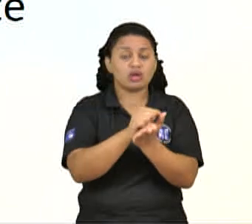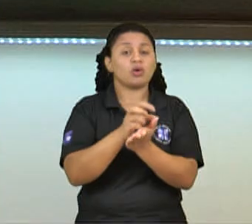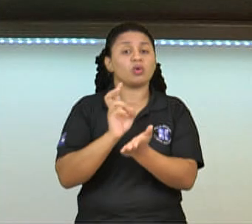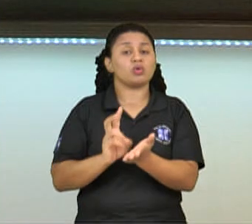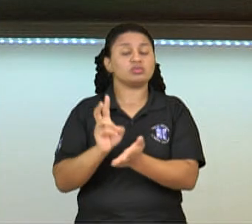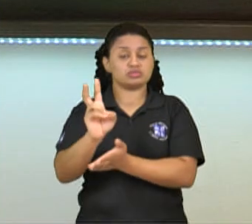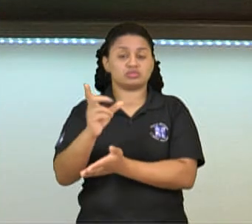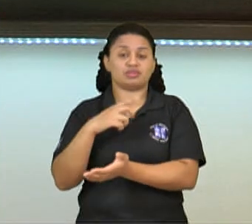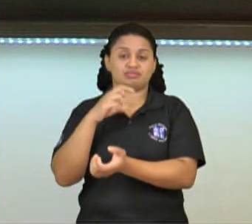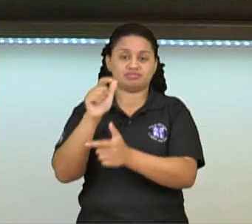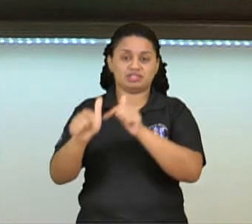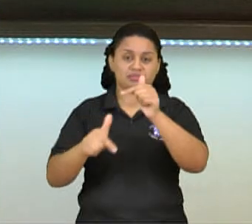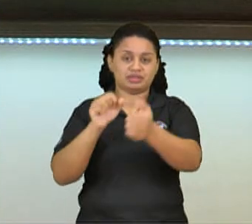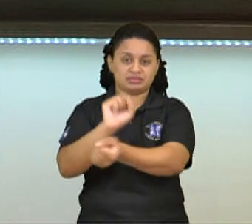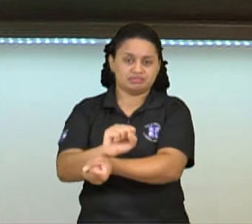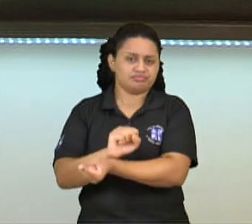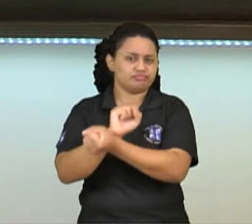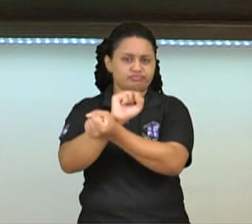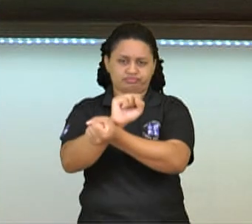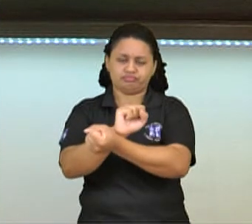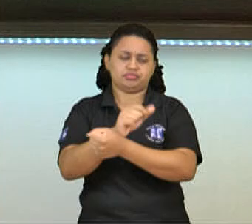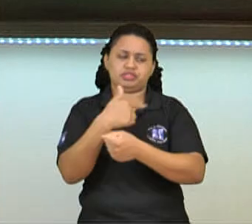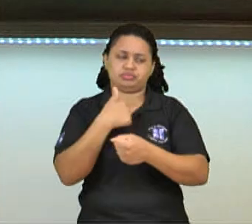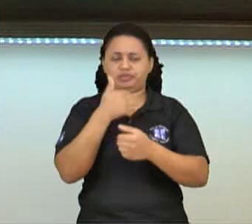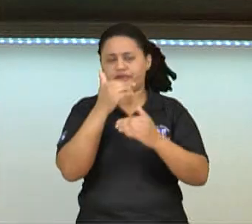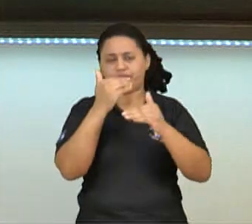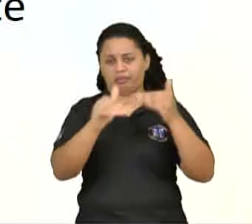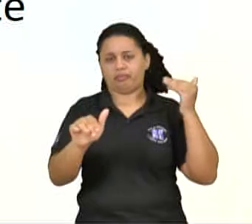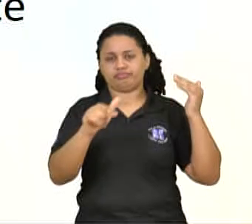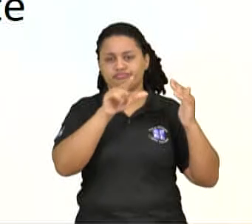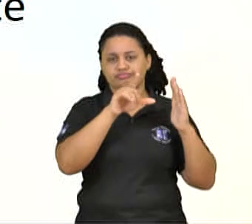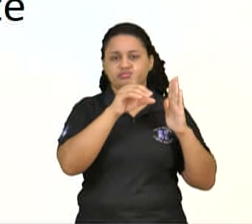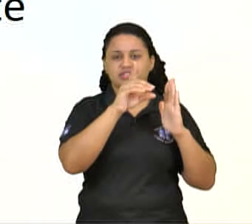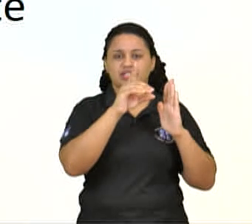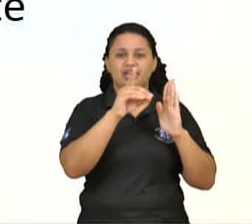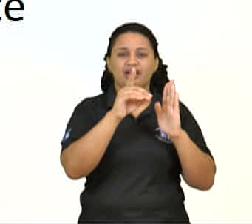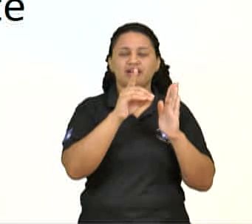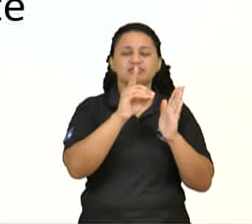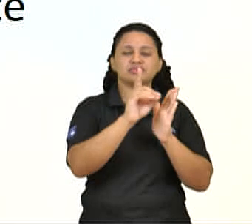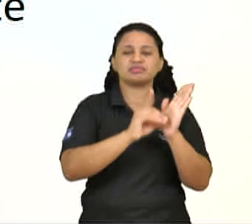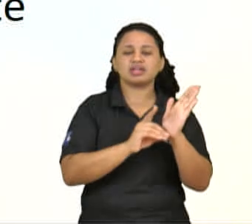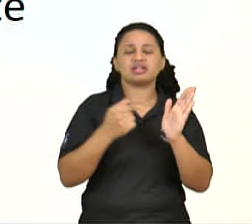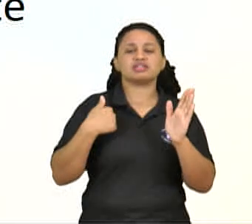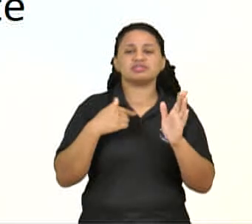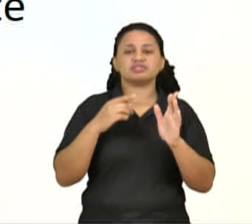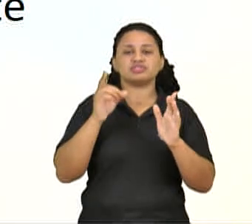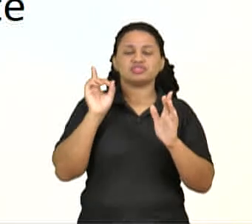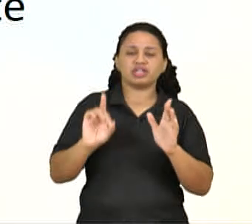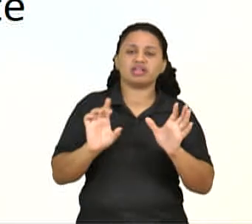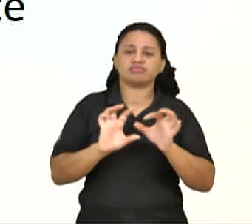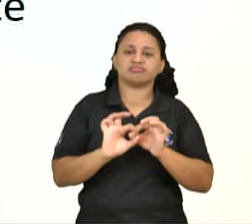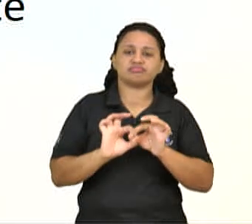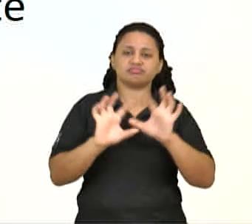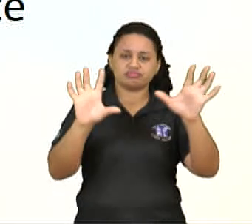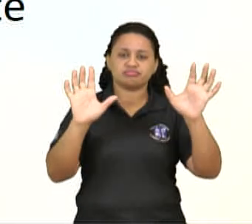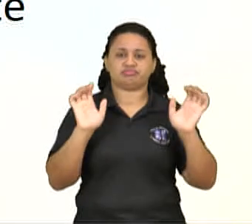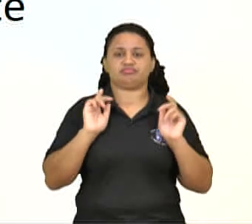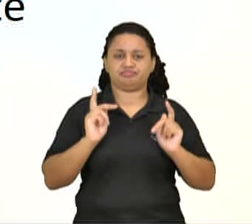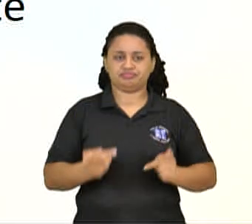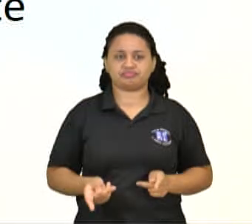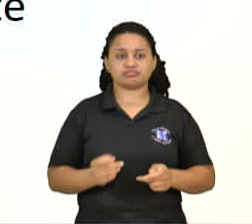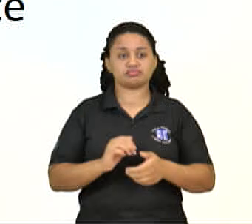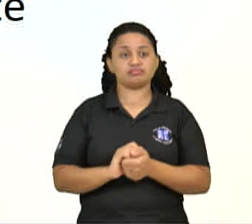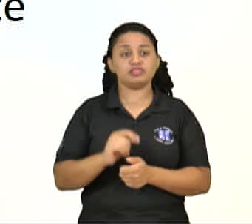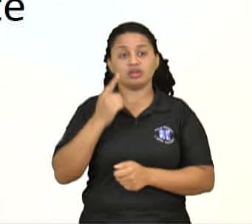contrariasse esses ideais de liberdade e igualdade. A gente vai ver que apenas no ano de 1794